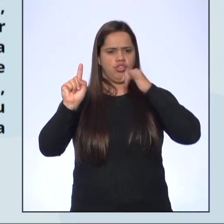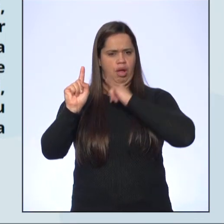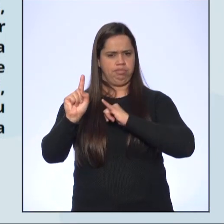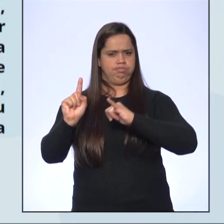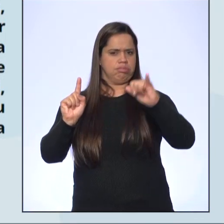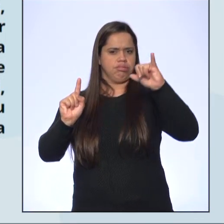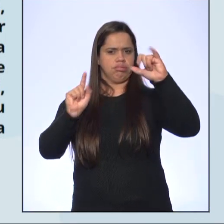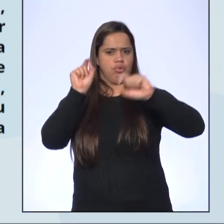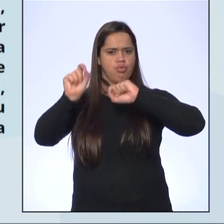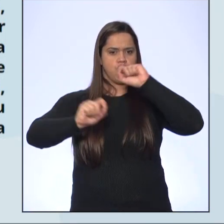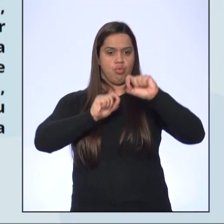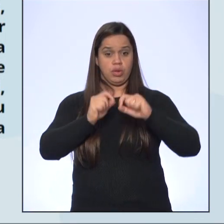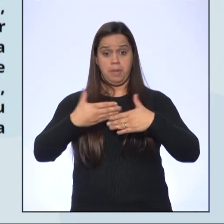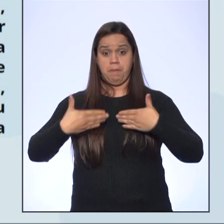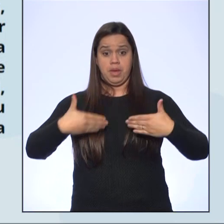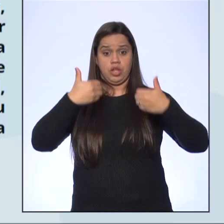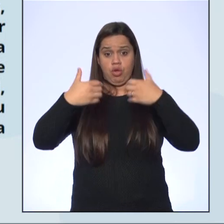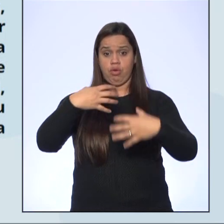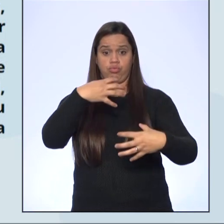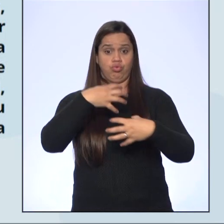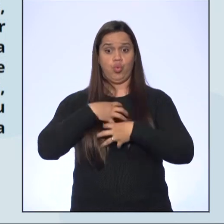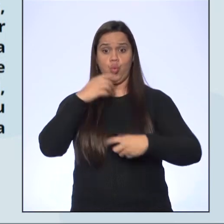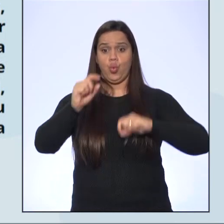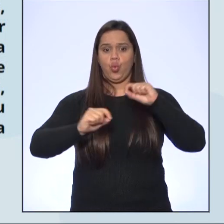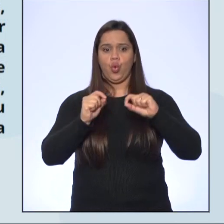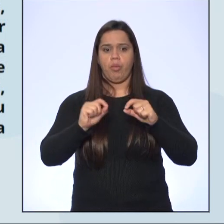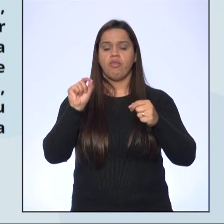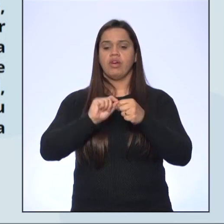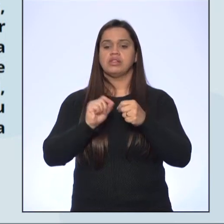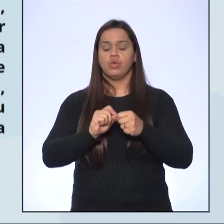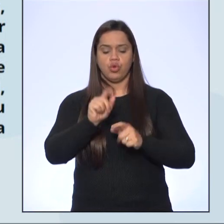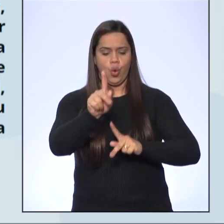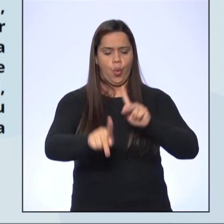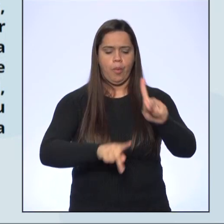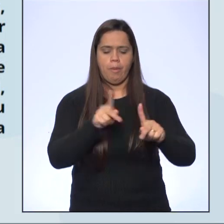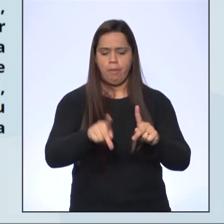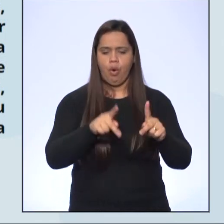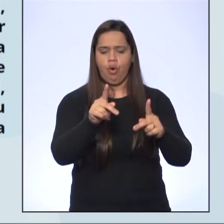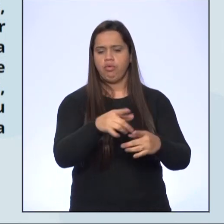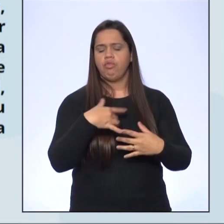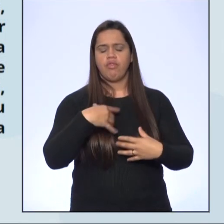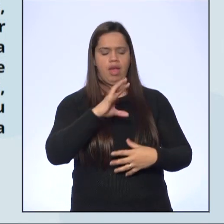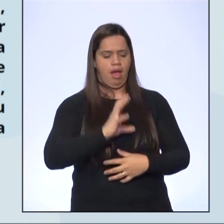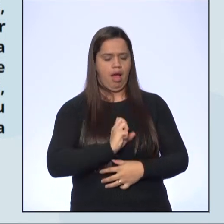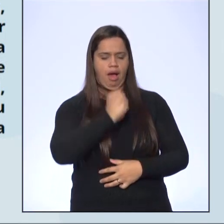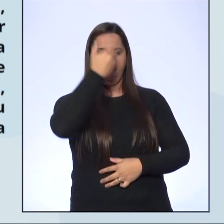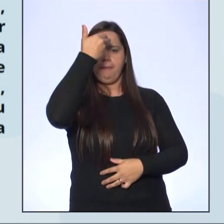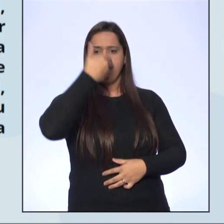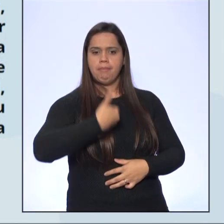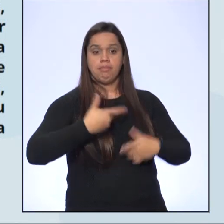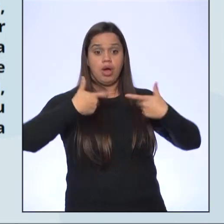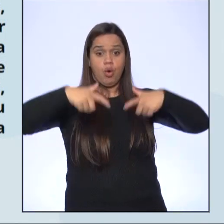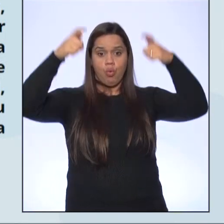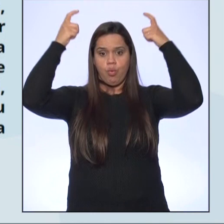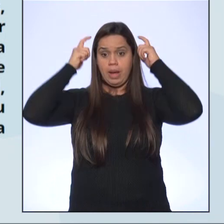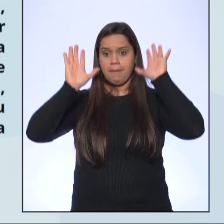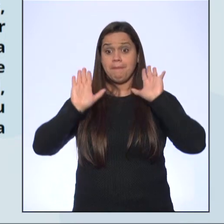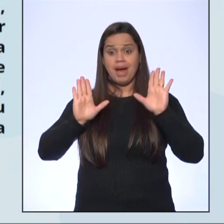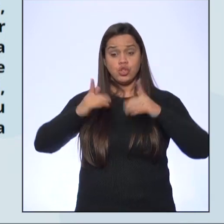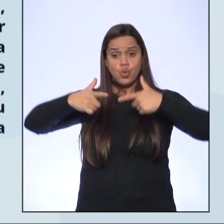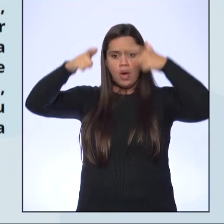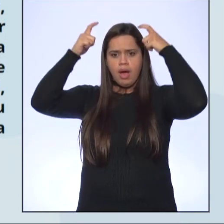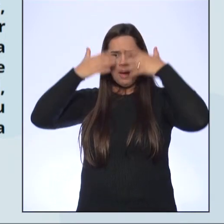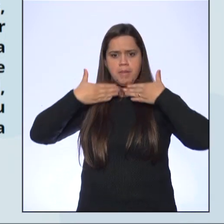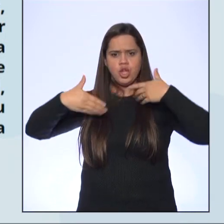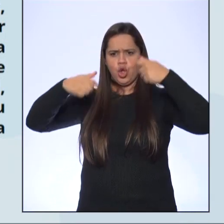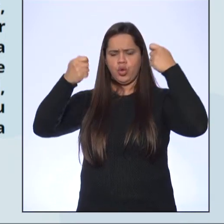de serem consiste em se fazerem amar por seus povos. Os melhores reis desejam ser malvados quando